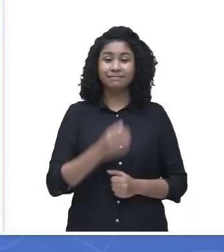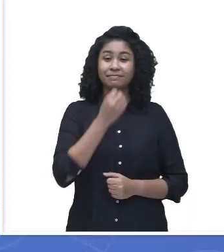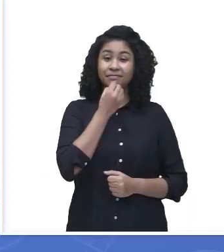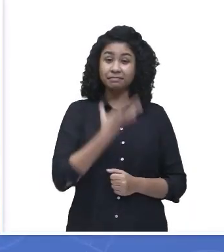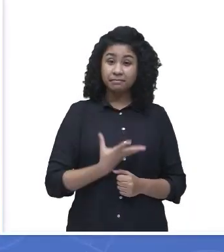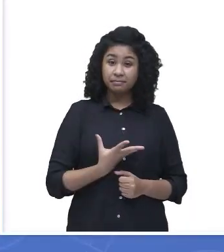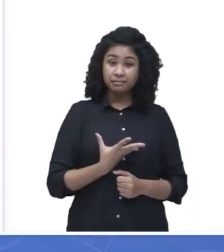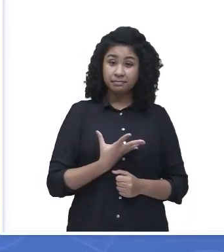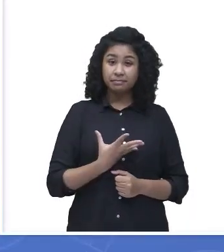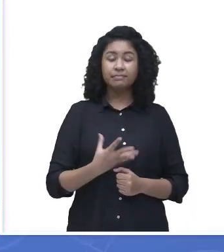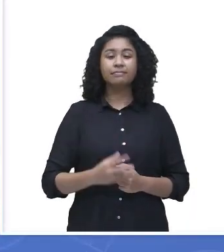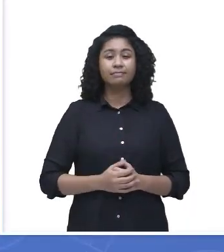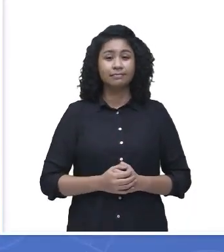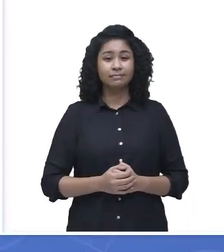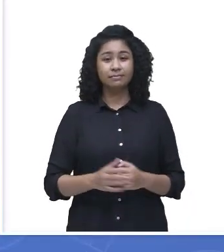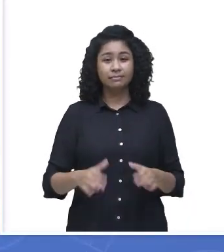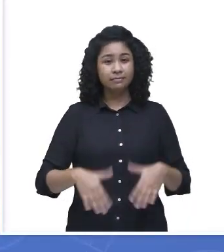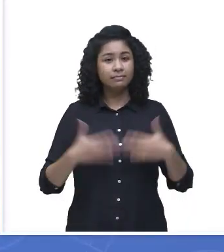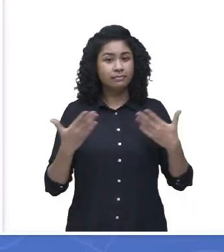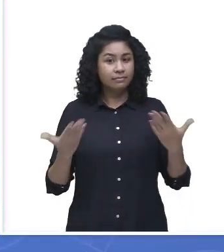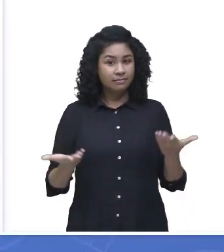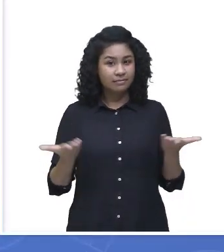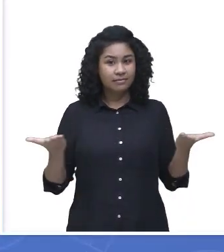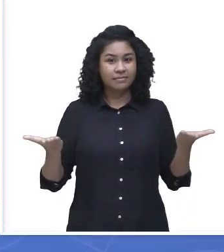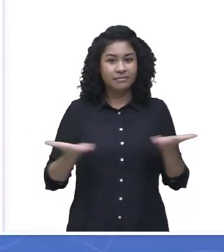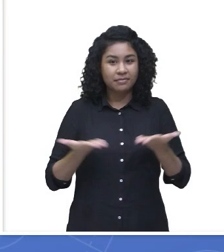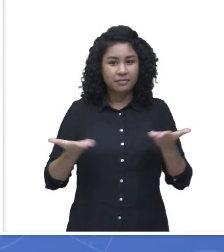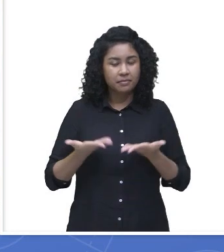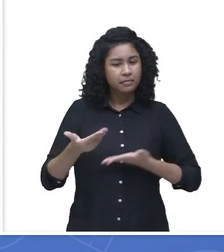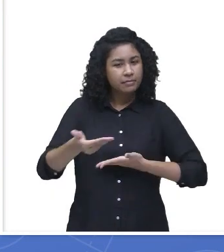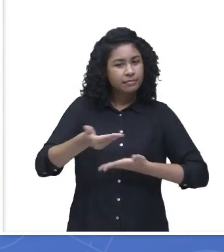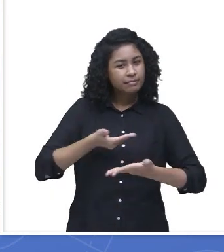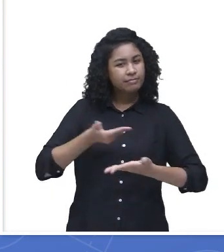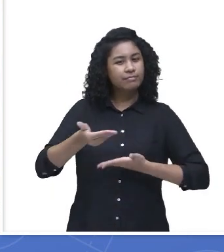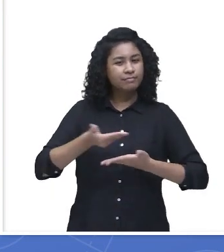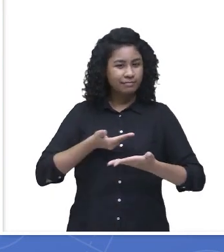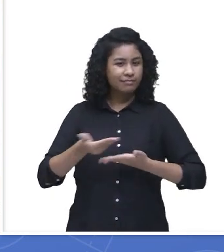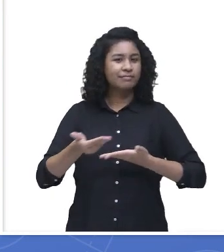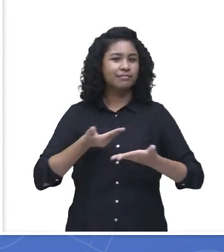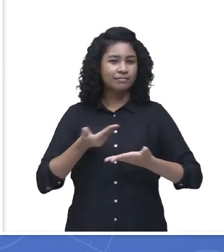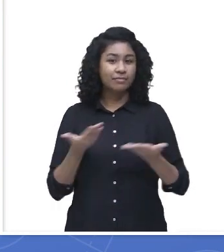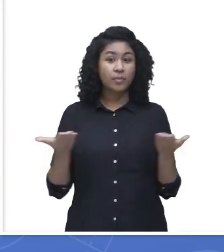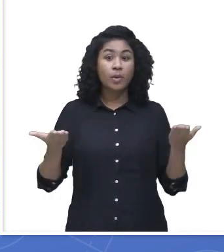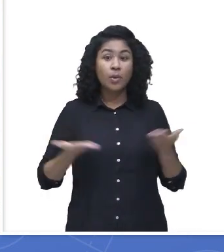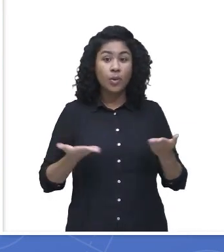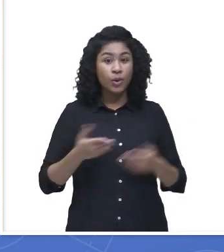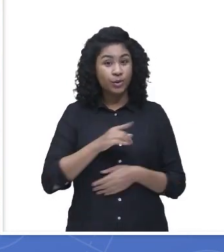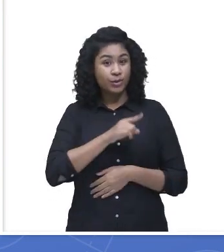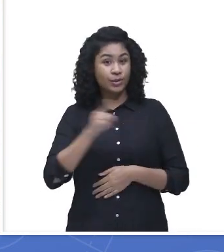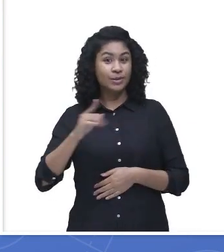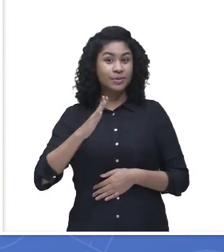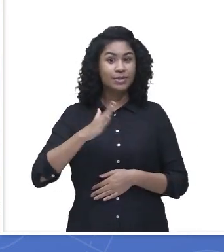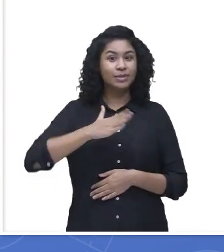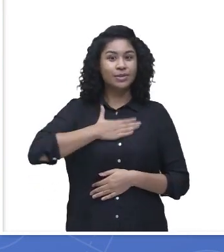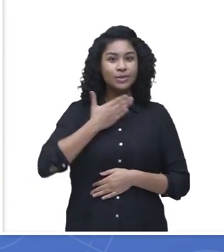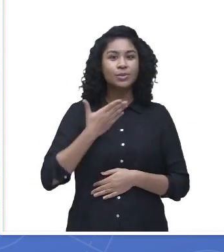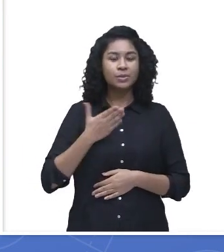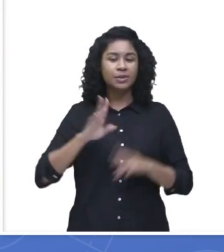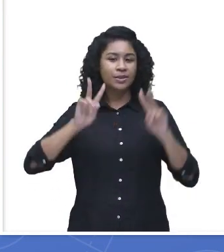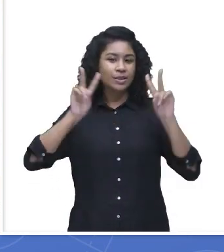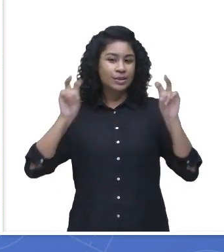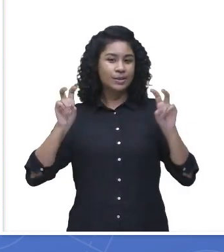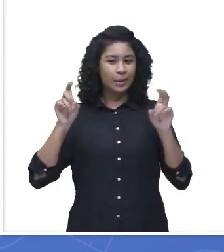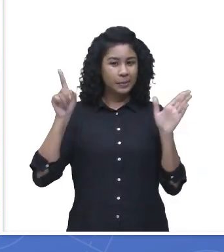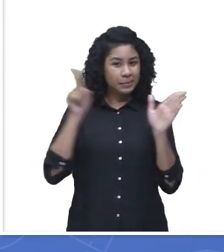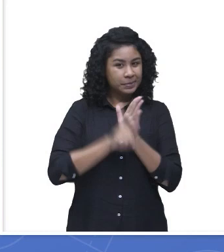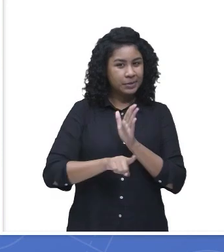Muito bem, então vamos agora ao nosso momento de interatividade. Hoje vocês tiveram uma surpresa com relação à